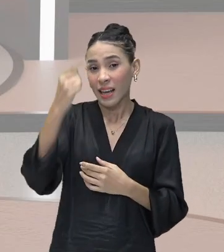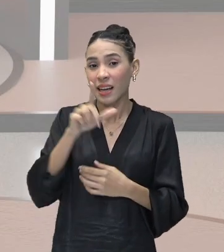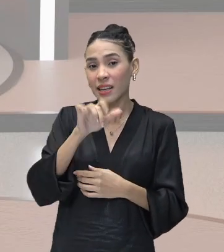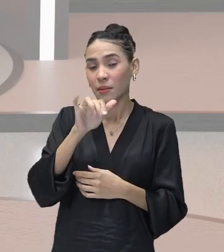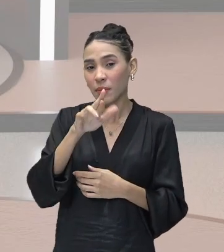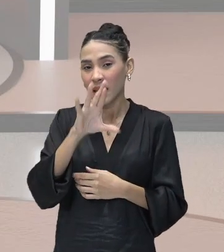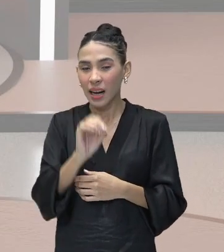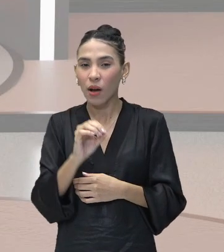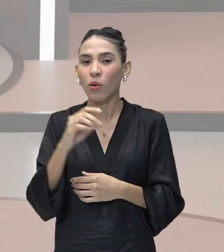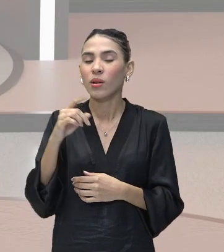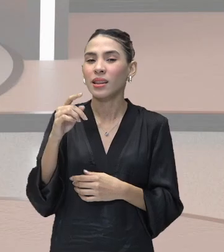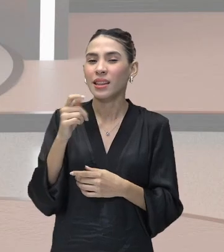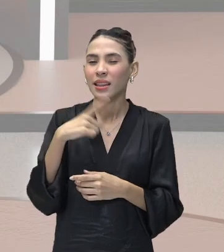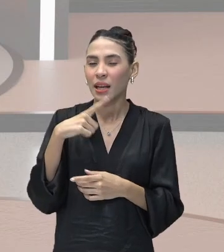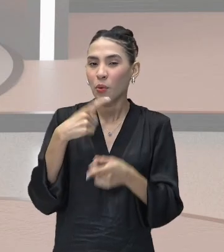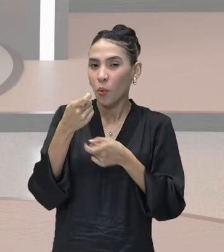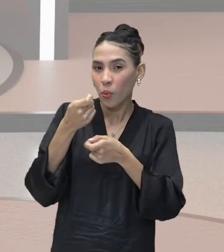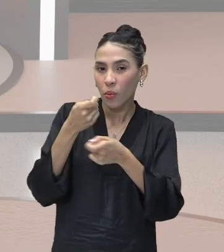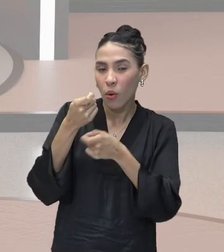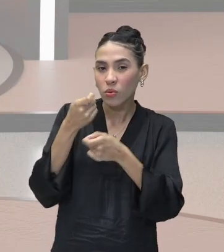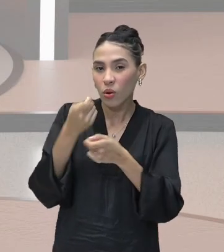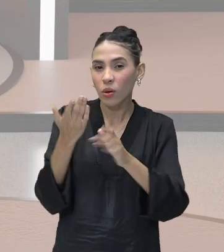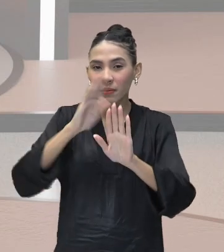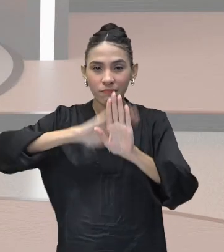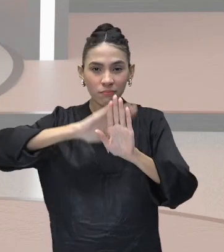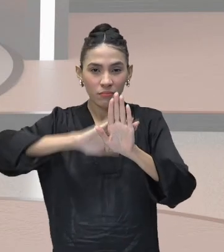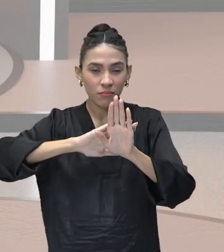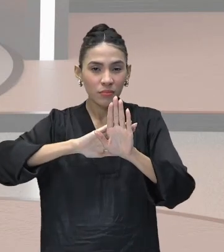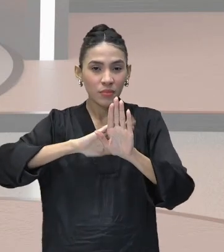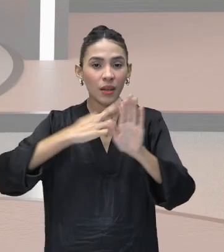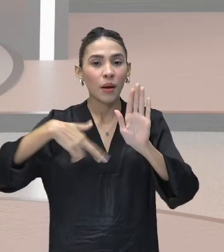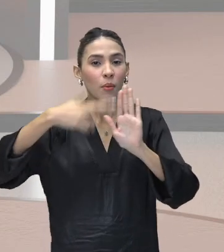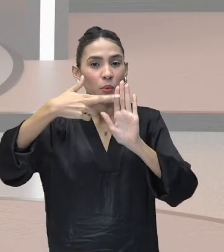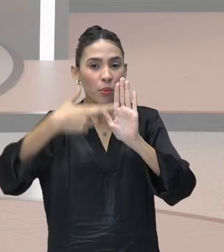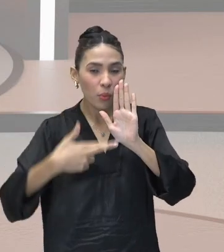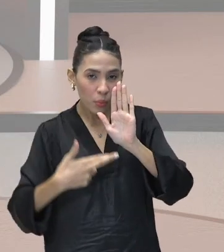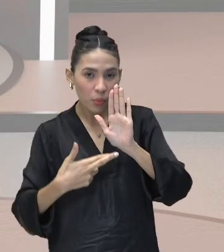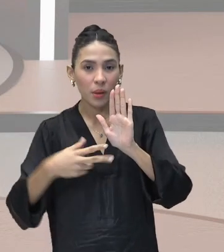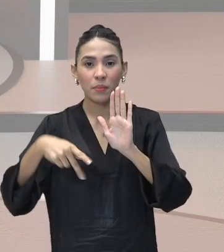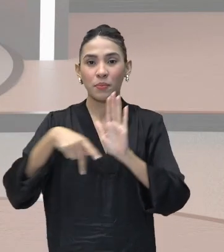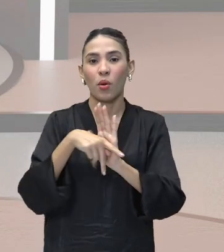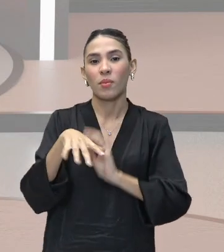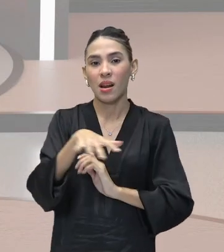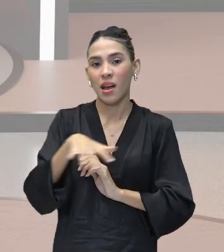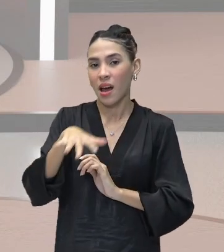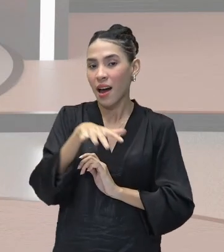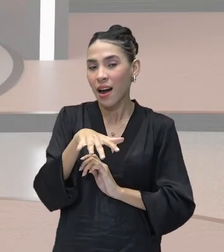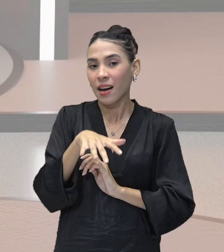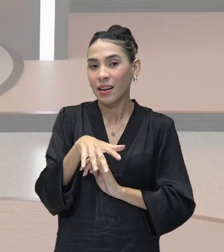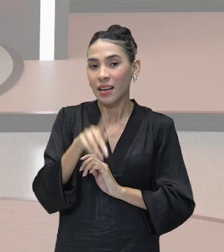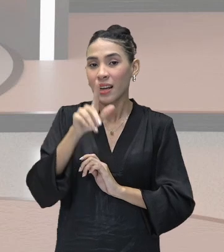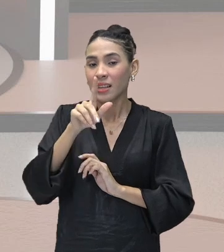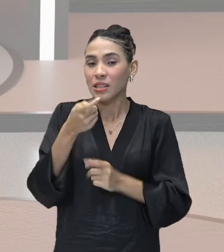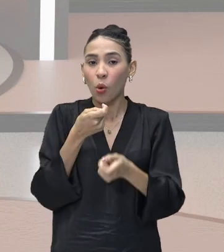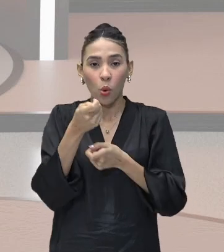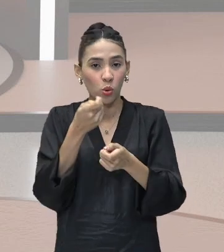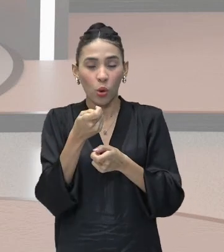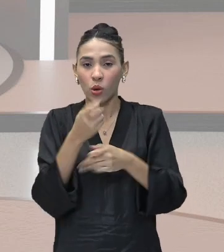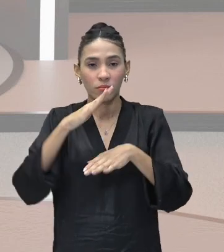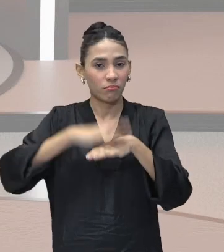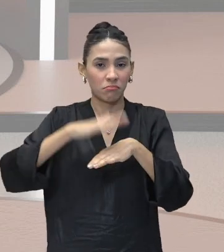mão invisível do mercado que dita as próprias regras do mercado. Ele se autorregula, ele